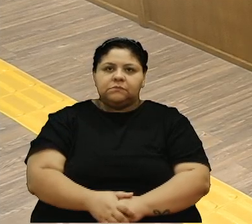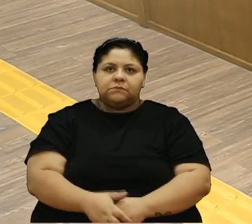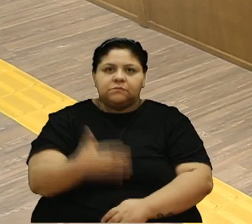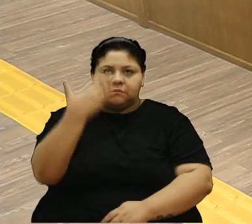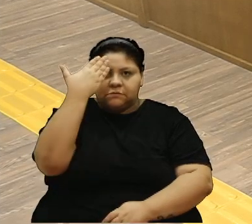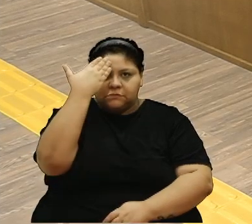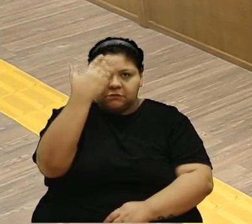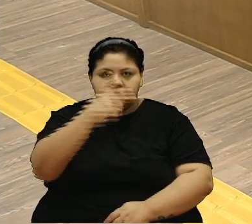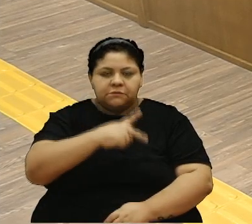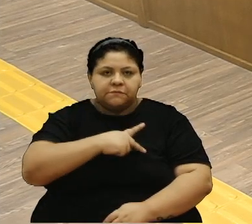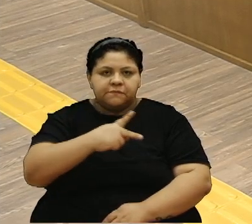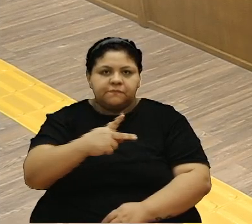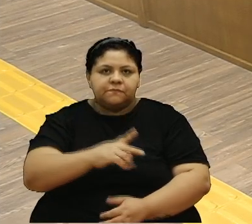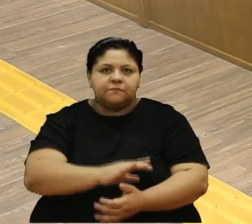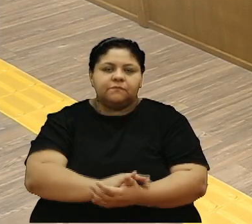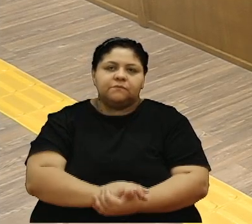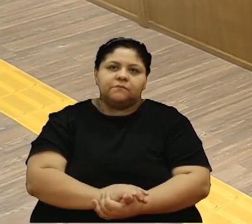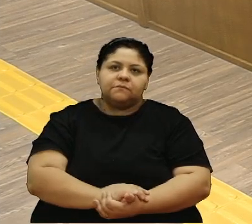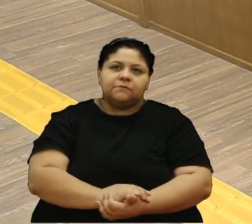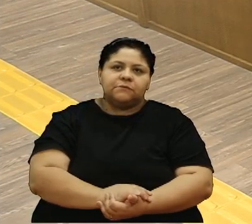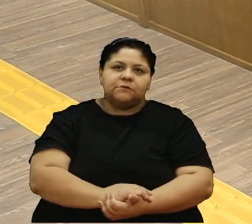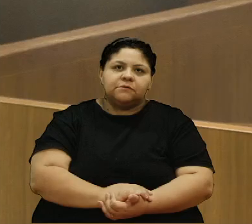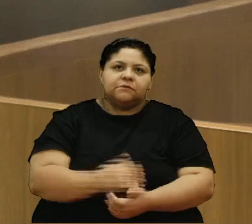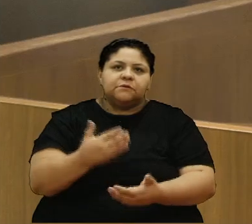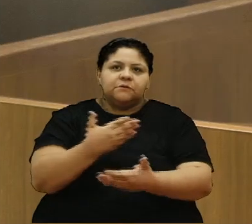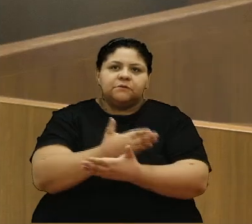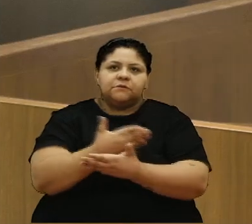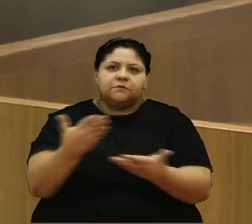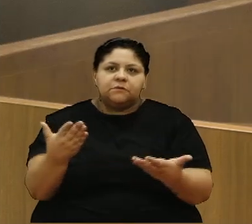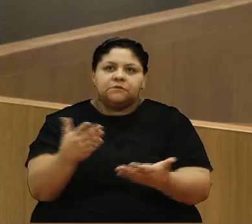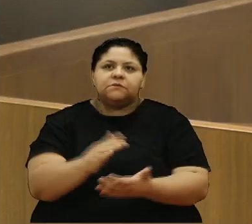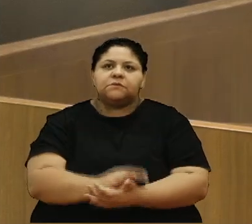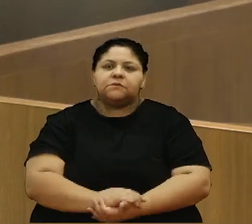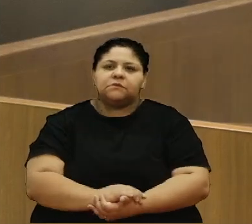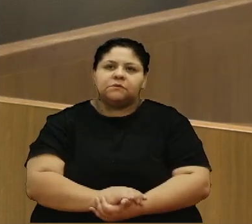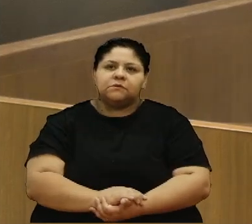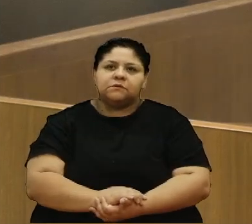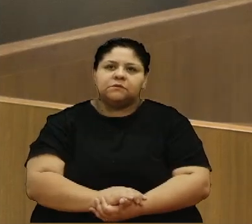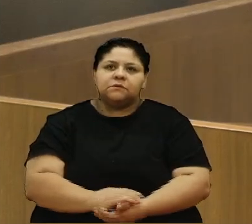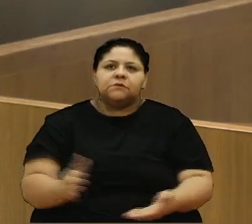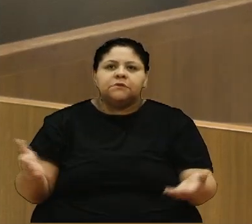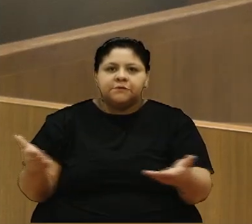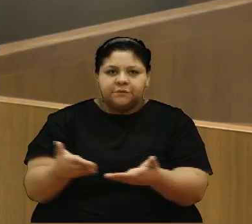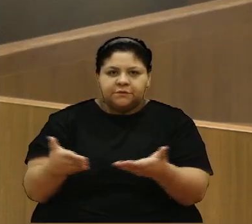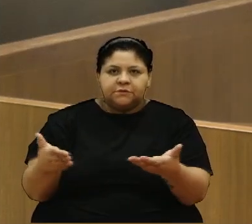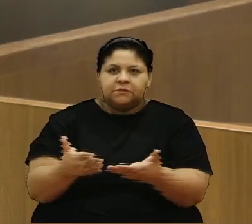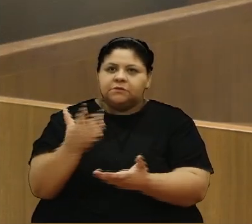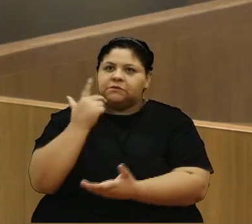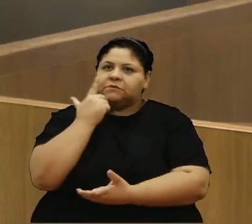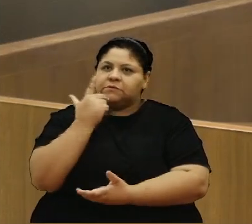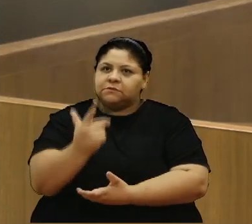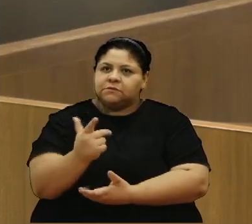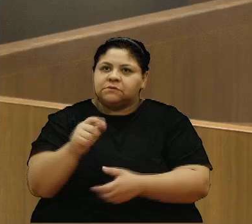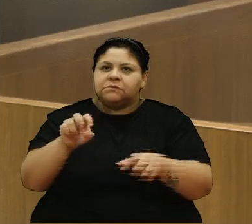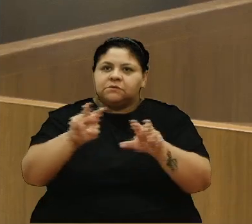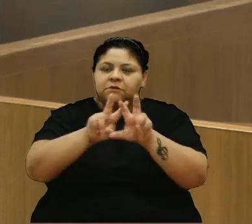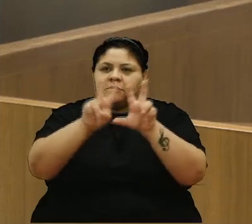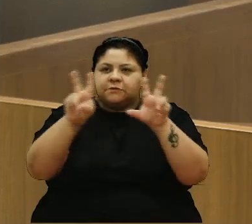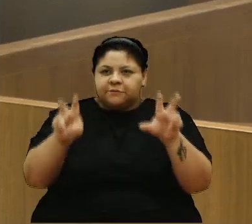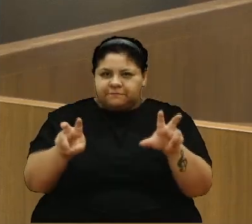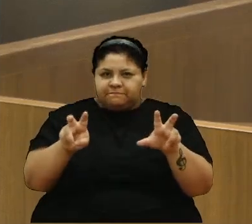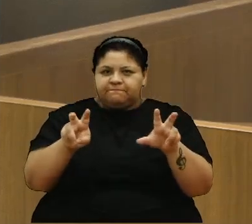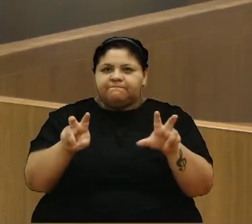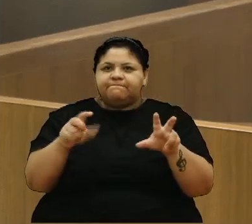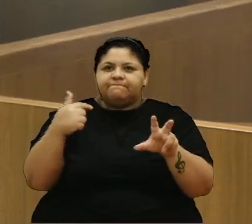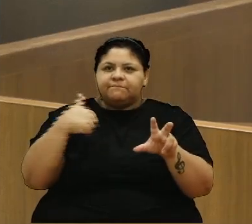Obrigada, senhor presidente. Nobres colegas, vereadores e vereadoras, hoje eu venho falar sobre um tema que foi o